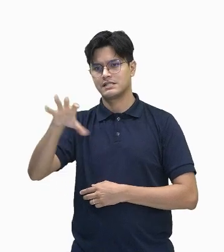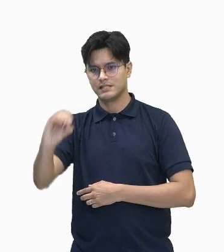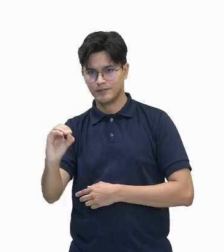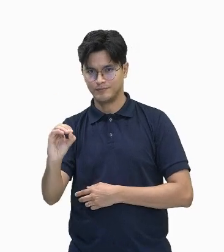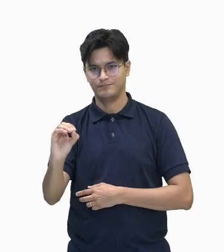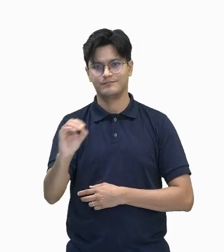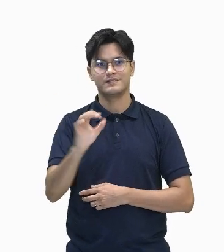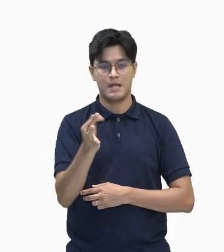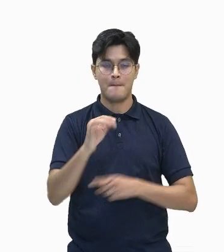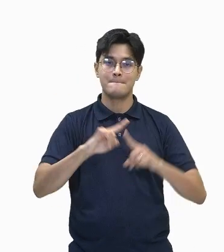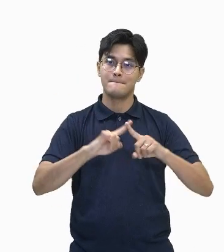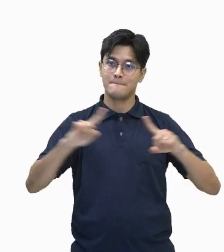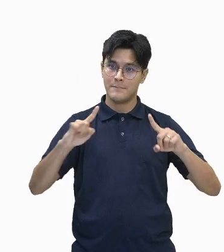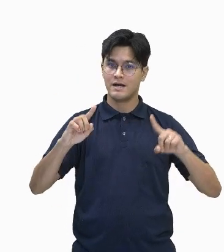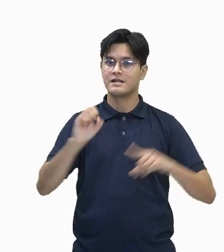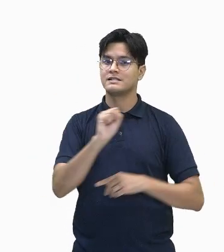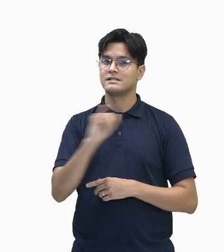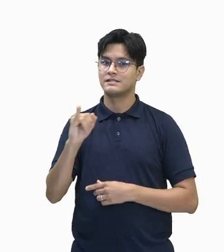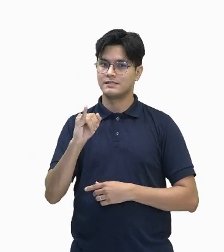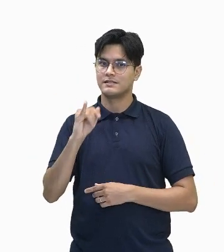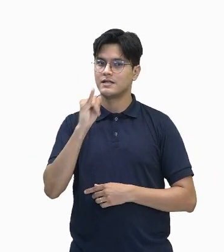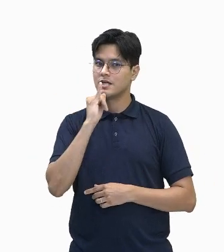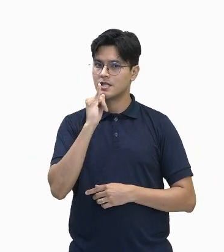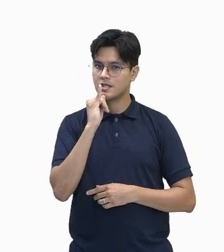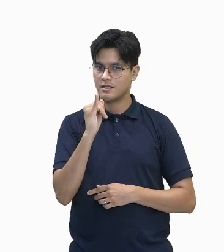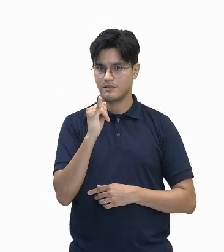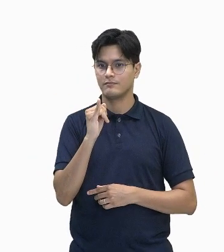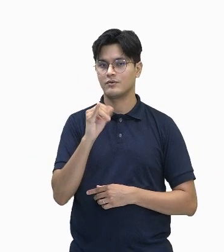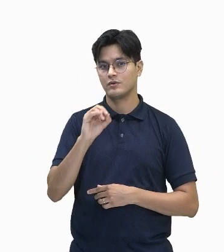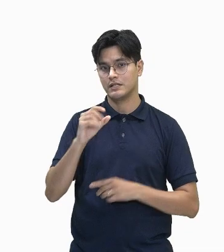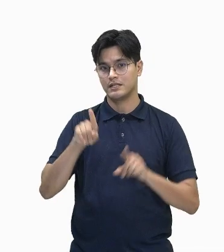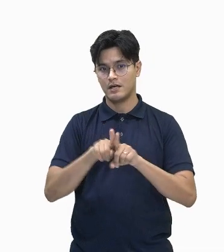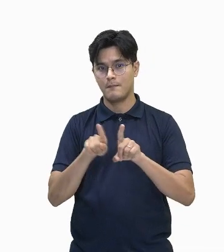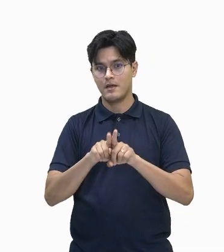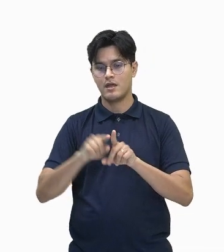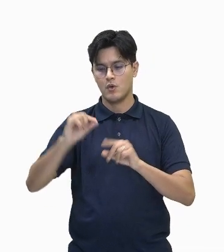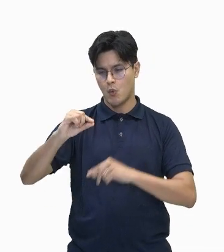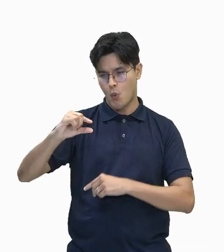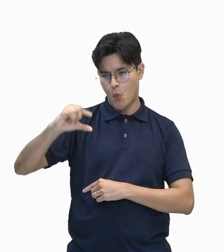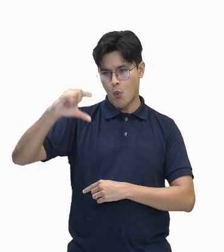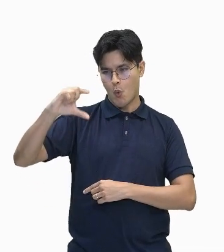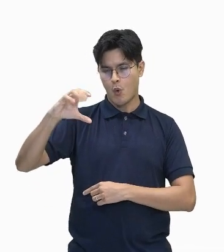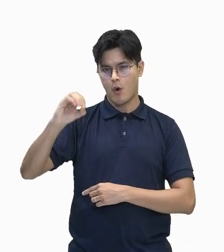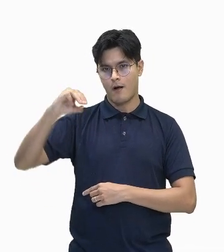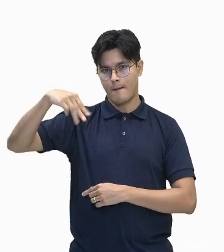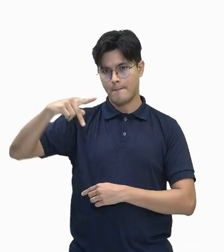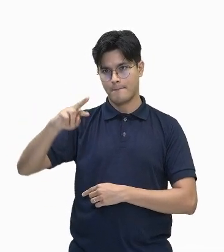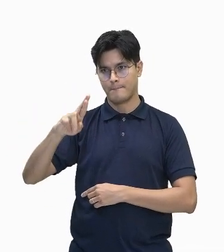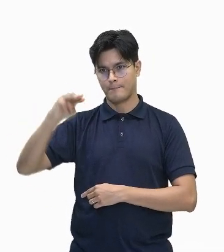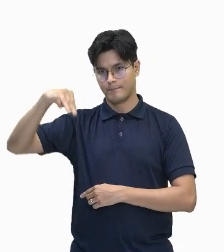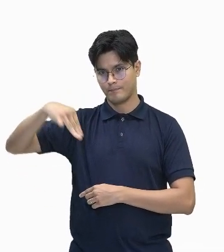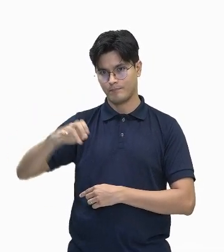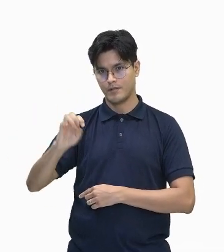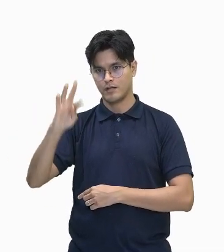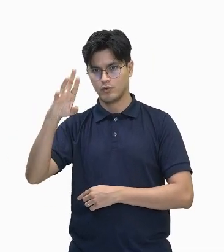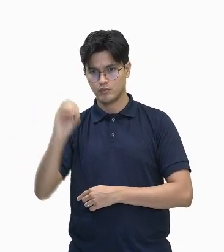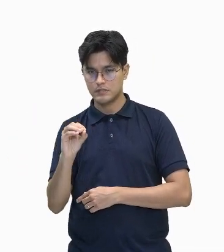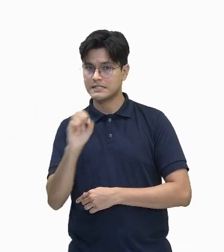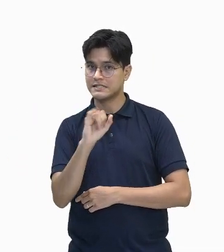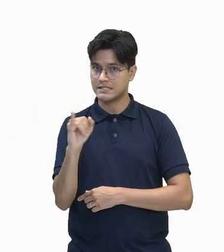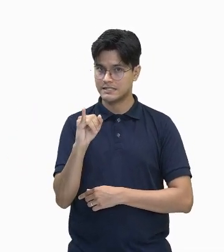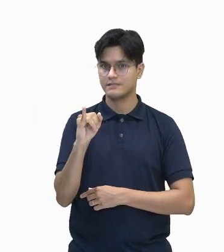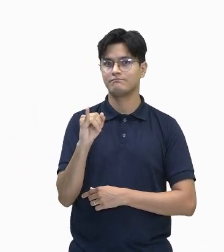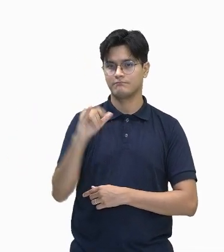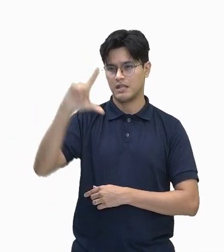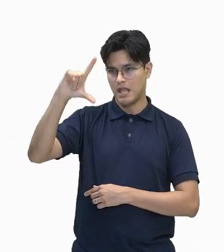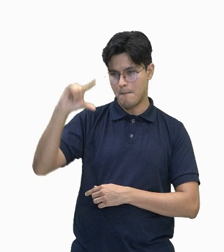Mas, se o tamanho da fenda e o comprimento de onda tiverem um tamanho similar, o